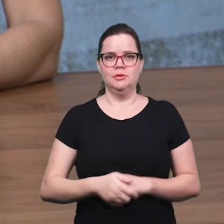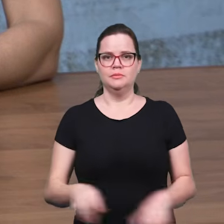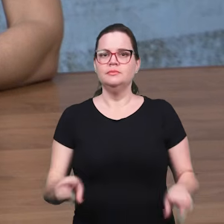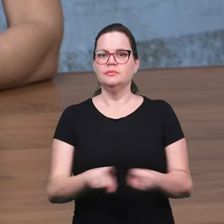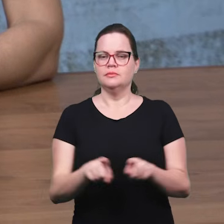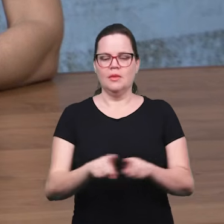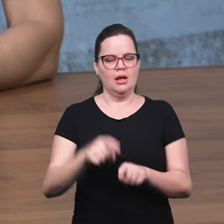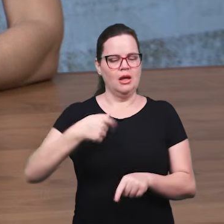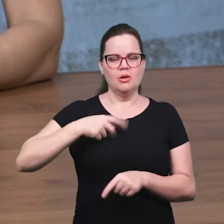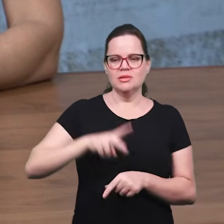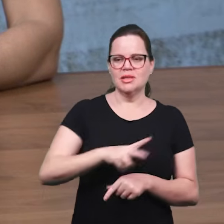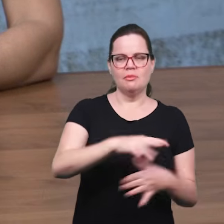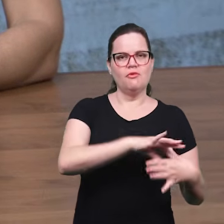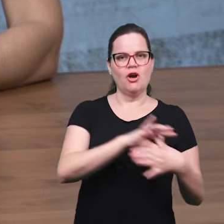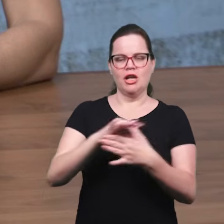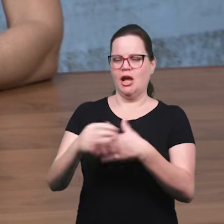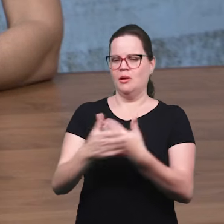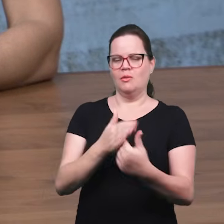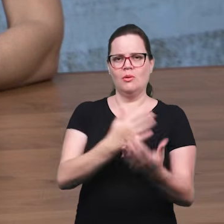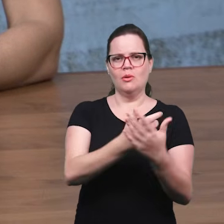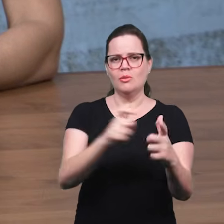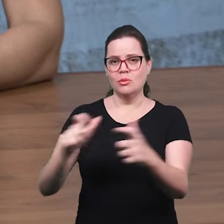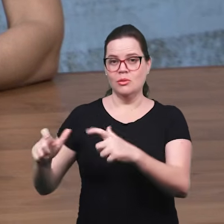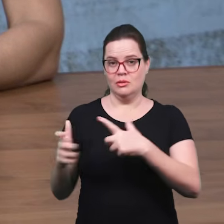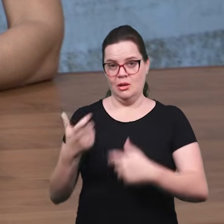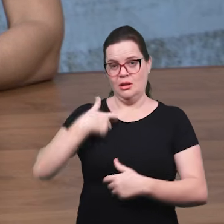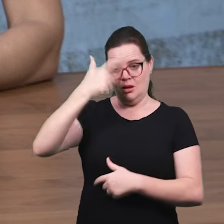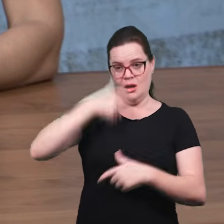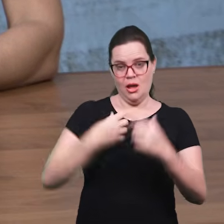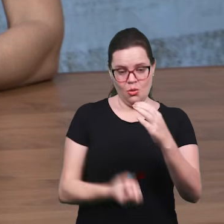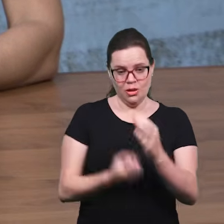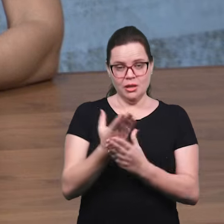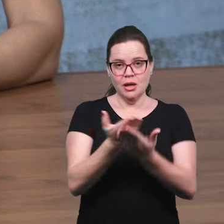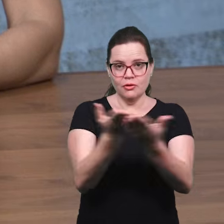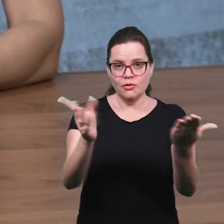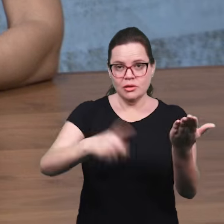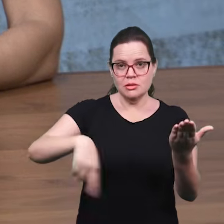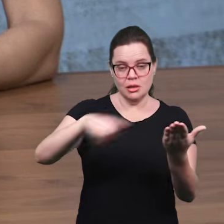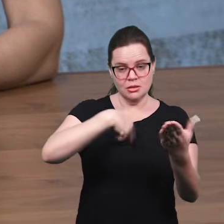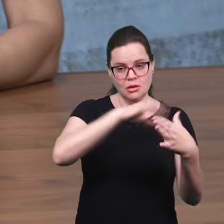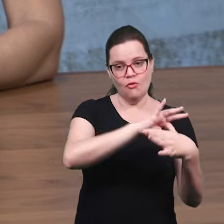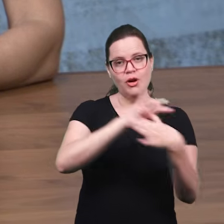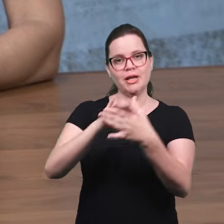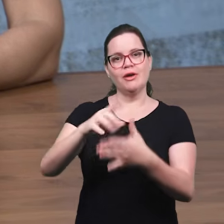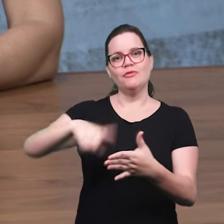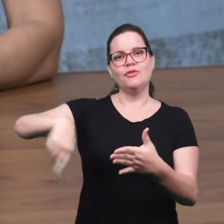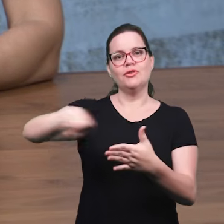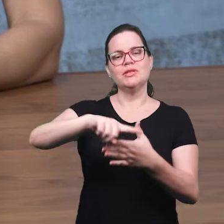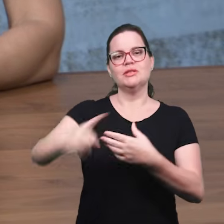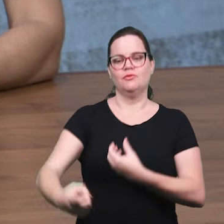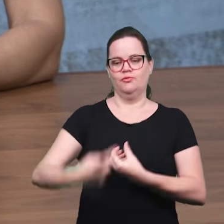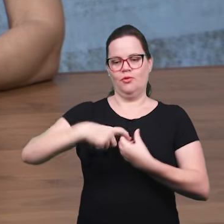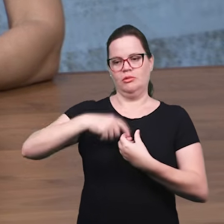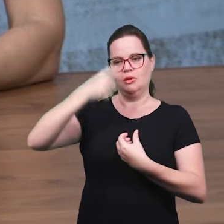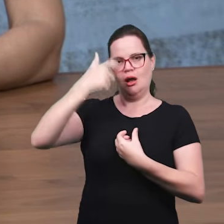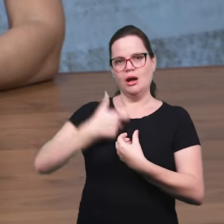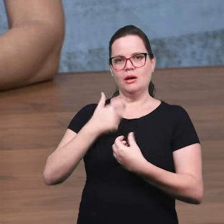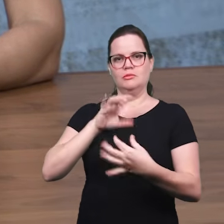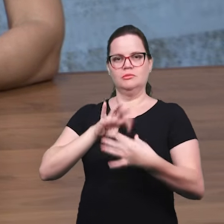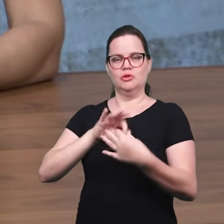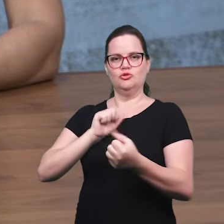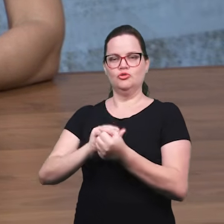vos trarei. Eu o fiz, e eu vos levarei, e vos trarei, e vos